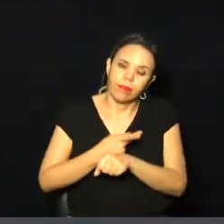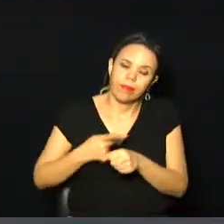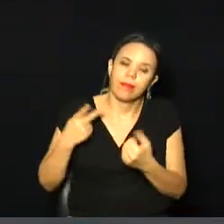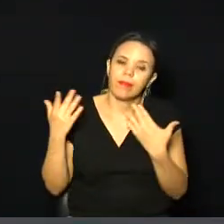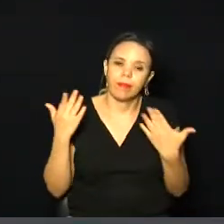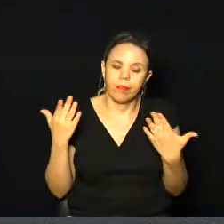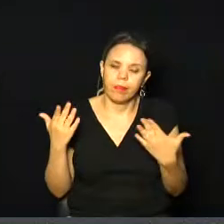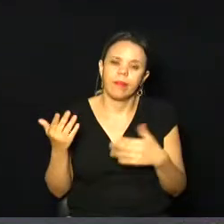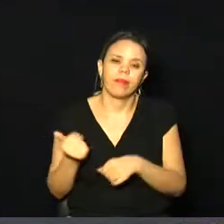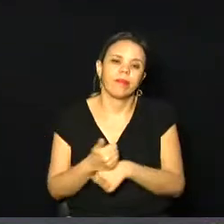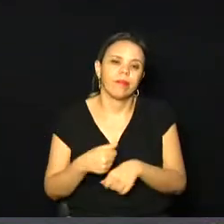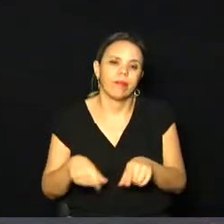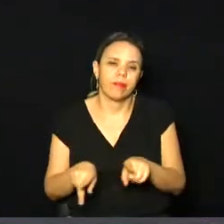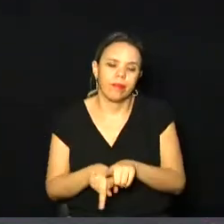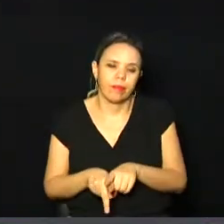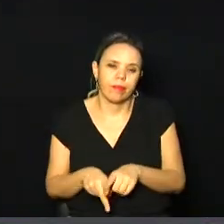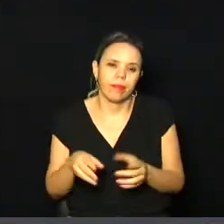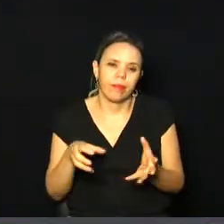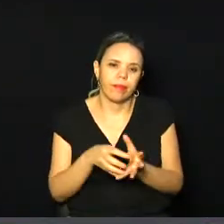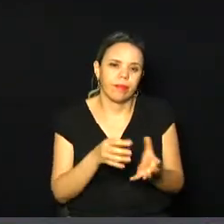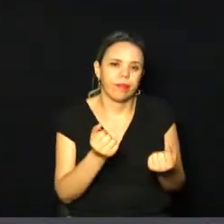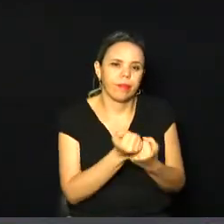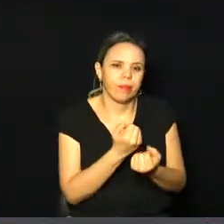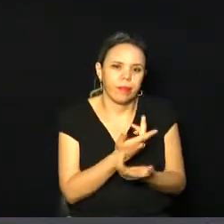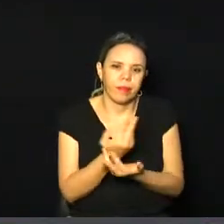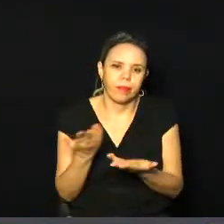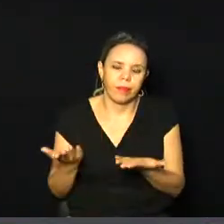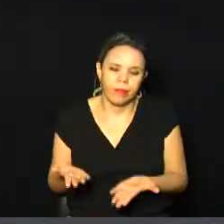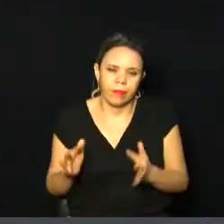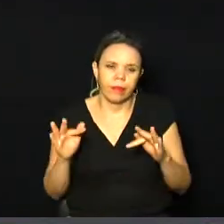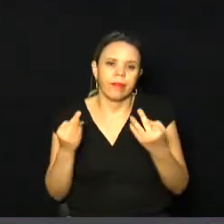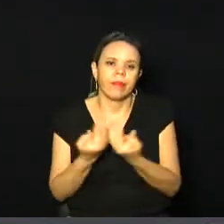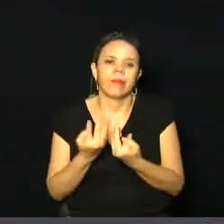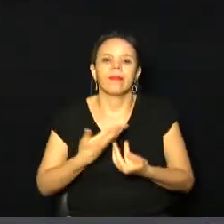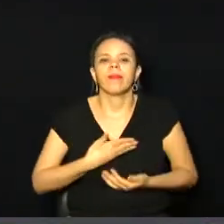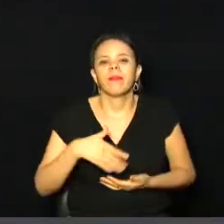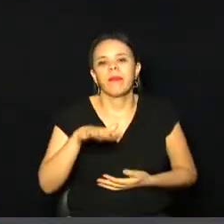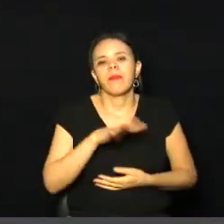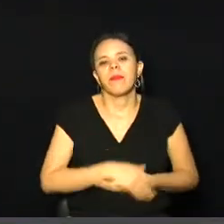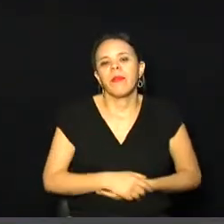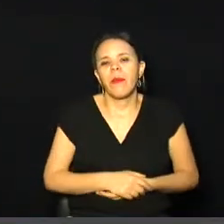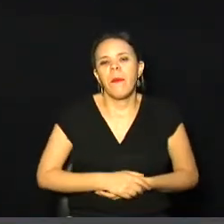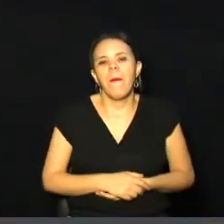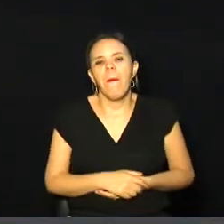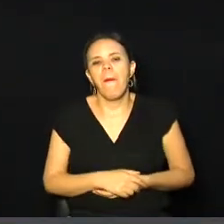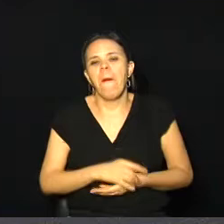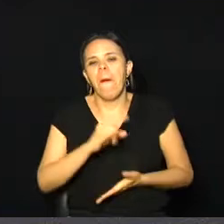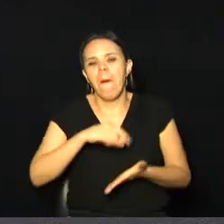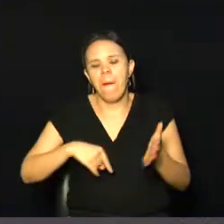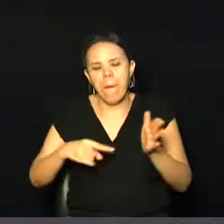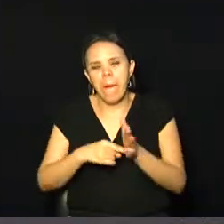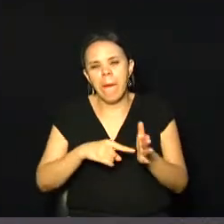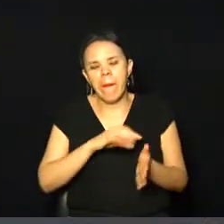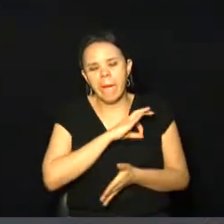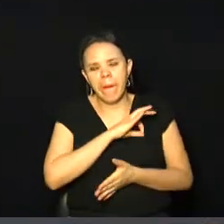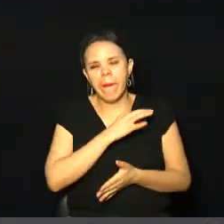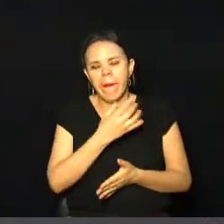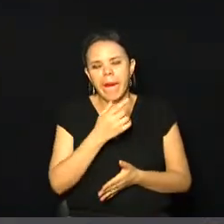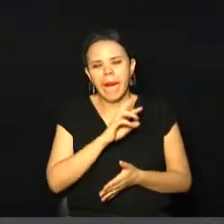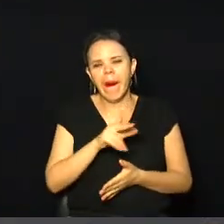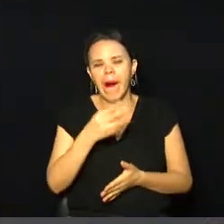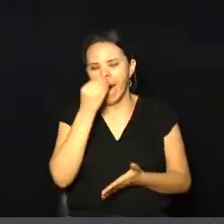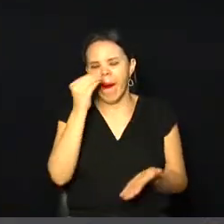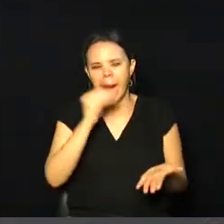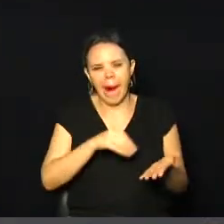também, procurar uma rede de apoio com você, então, sua família, seus amigos, fazer um boletim de ocorrência, porque essa não